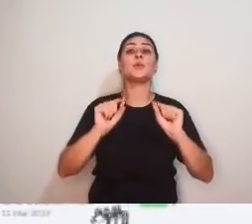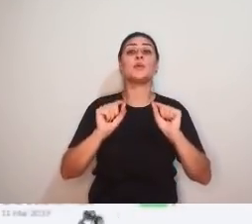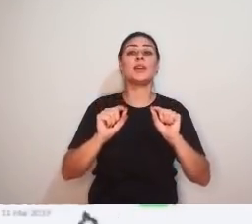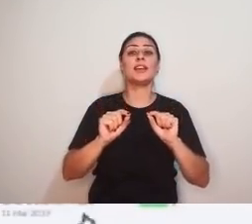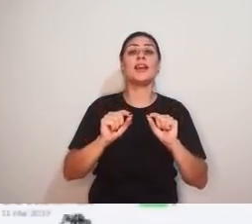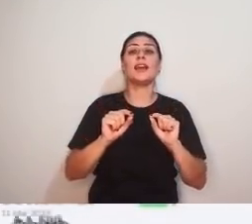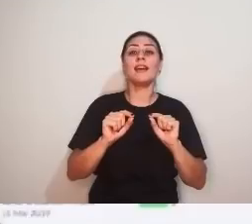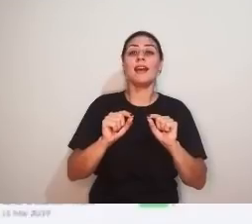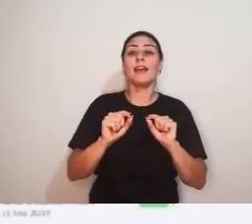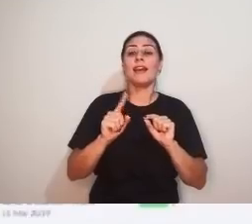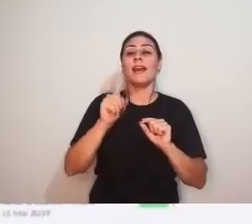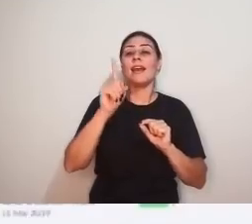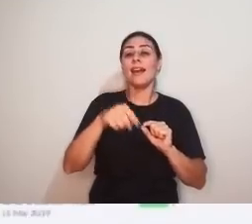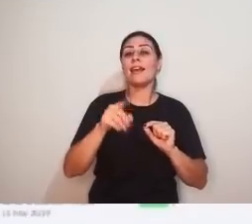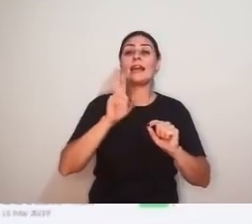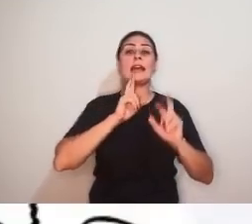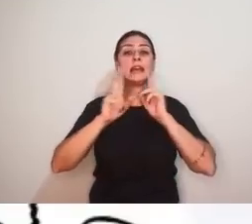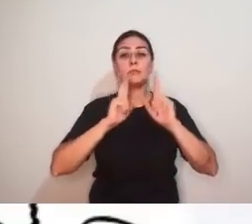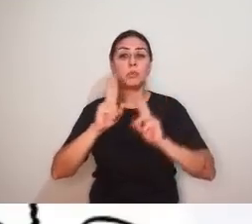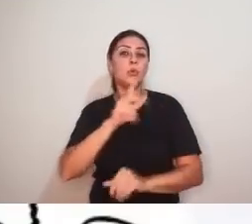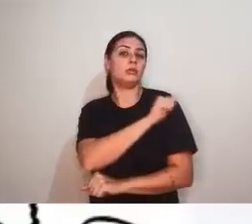de múltipla escolha ser